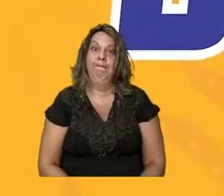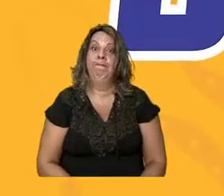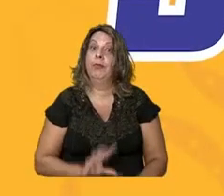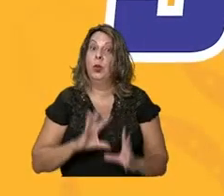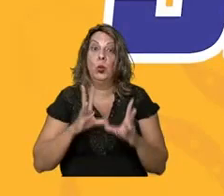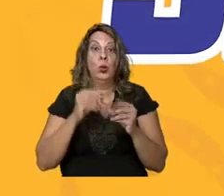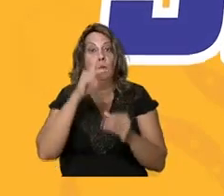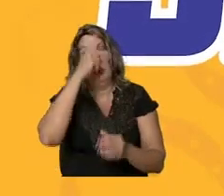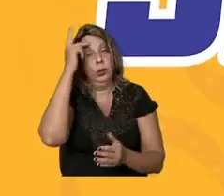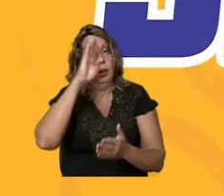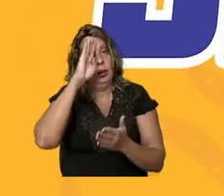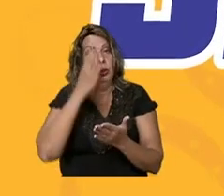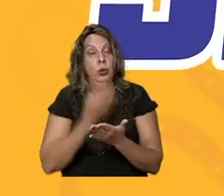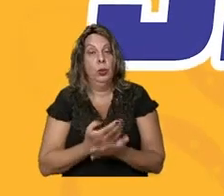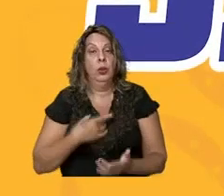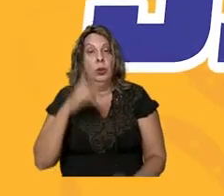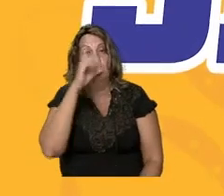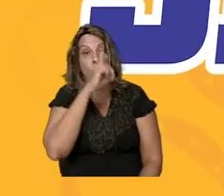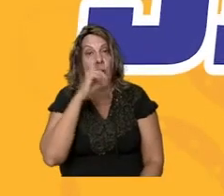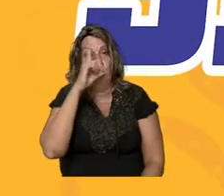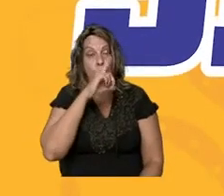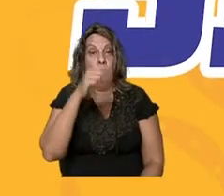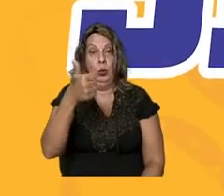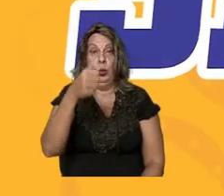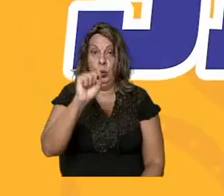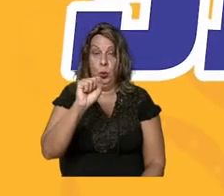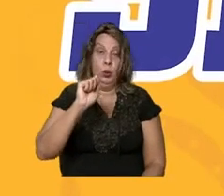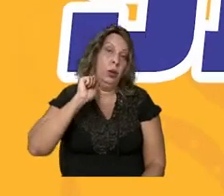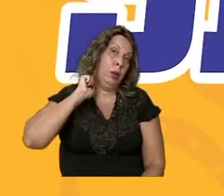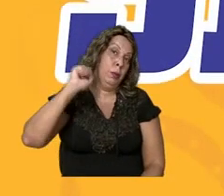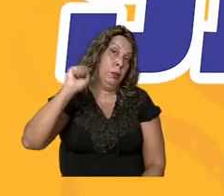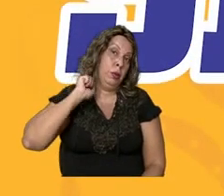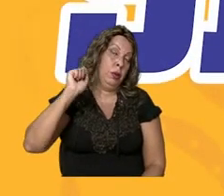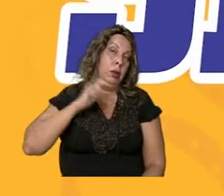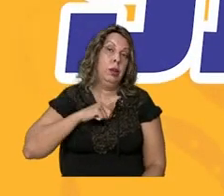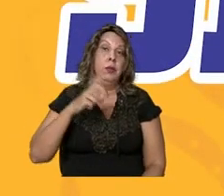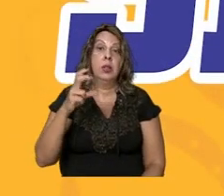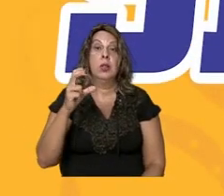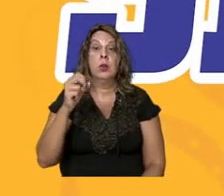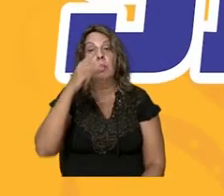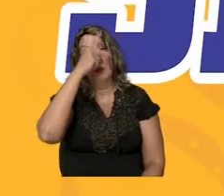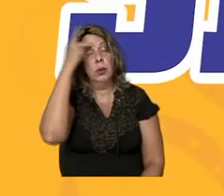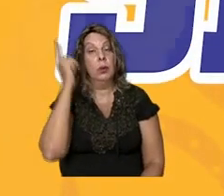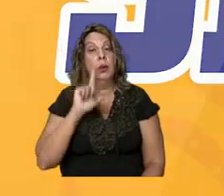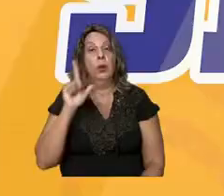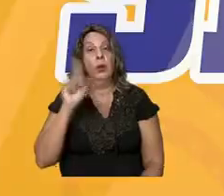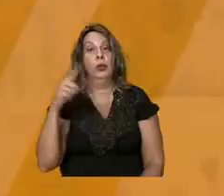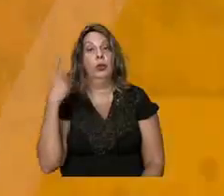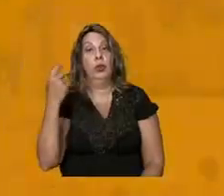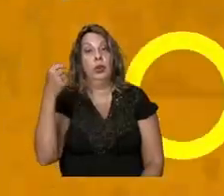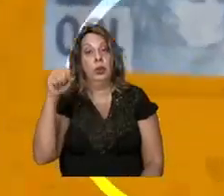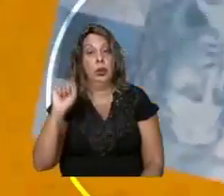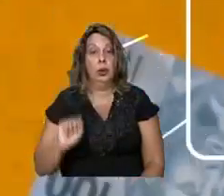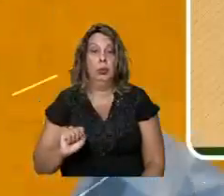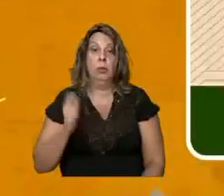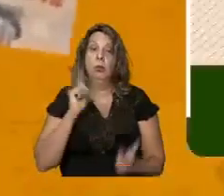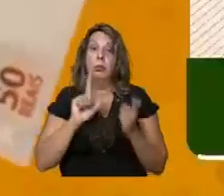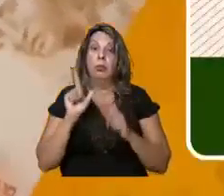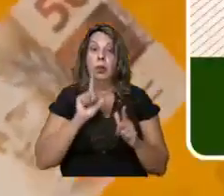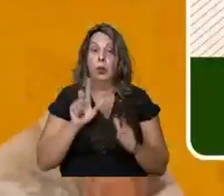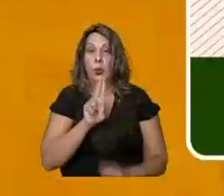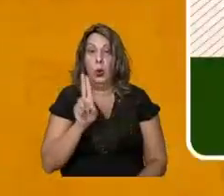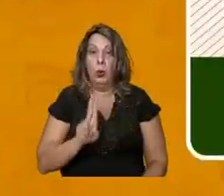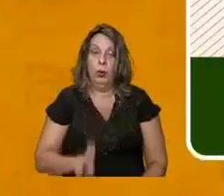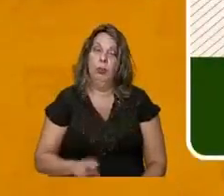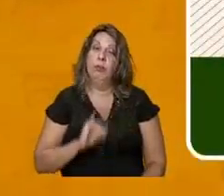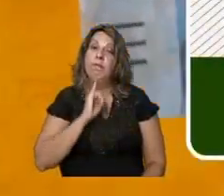Eles acreditaram! E no domingo, dia 18 de abril, tivemos 50 contemplados no Gira Sergipe. Os contemplados foram